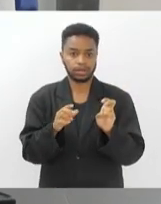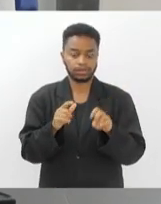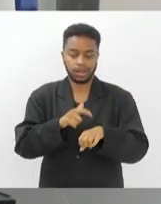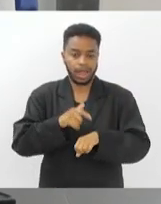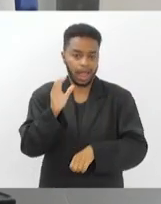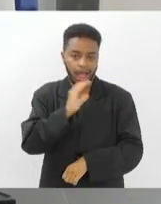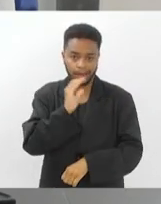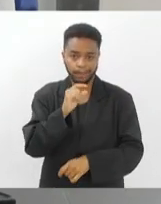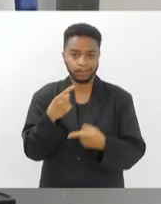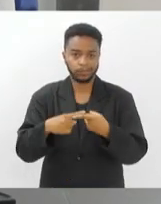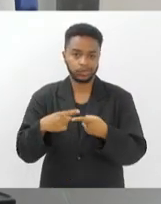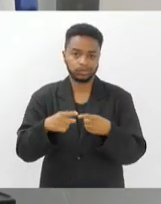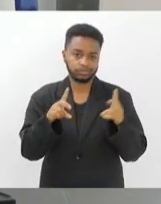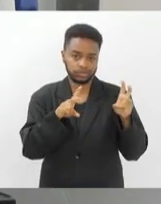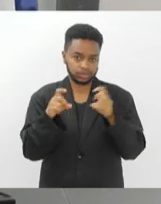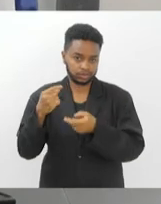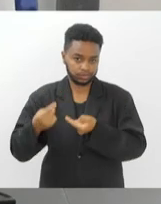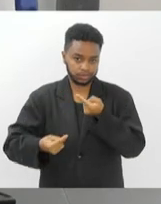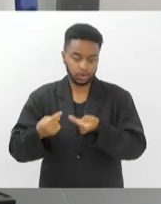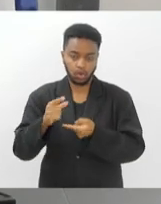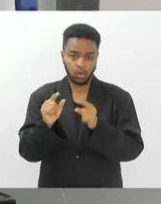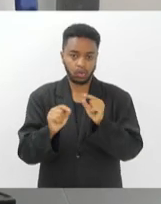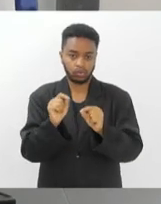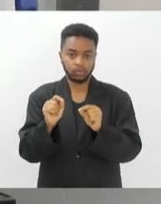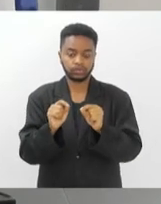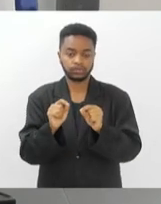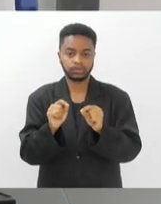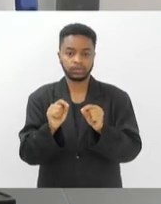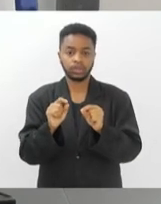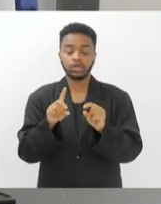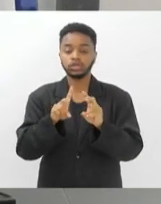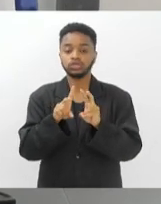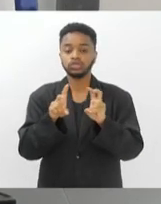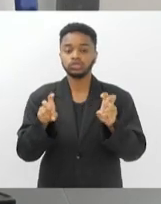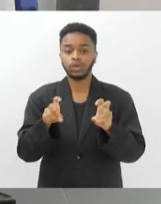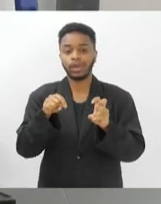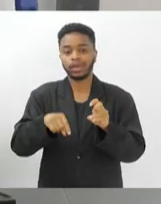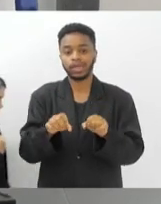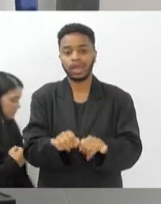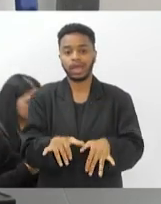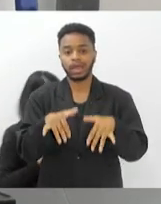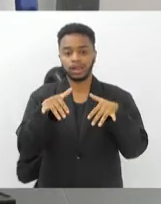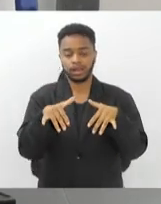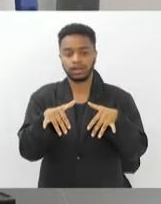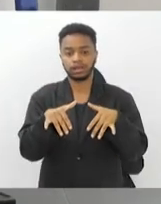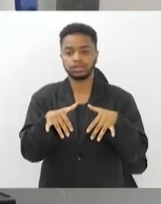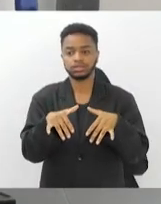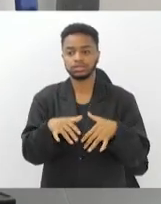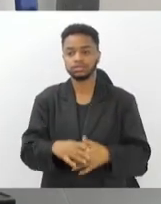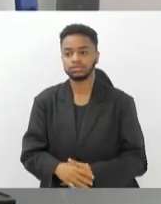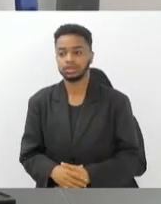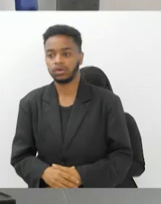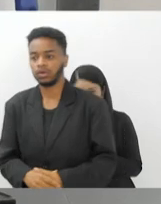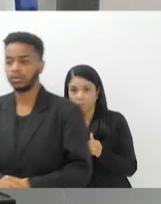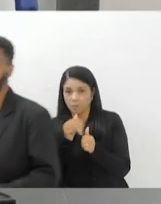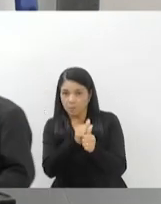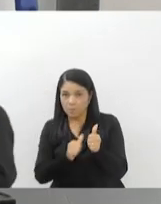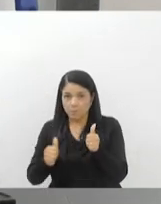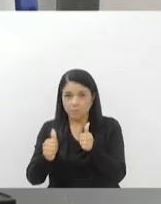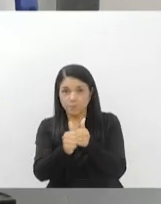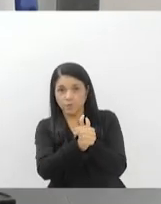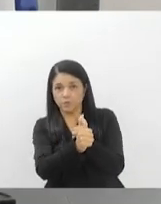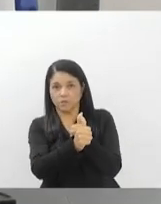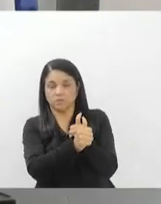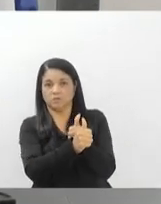imediatamente por uma questão de ordem, é justamente colocar a Assembleia Legislativa, o Poder Legislativo, como protagonista de um processo de